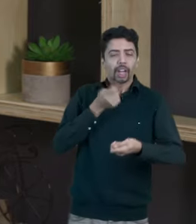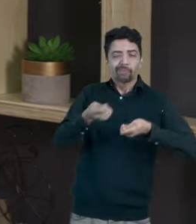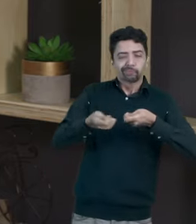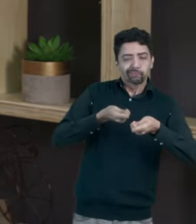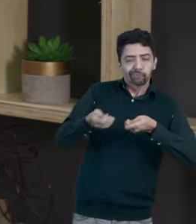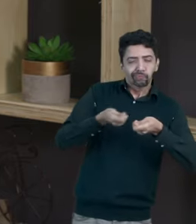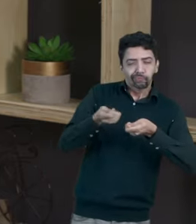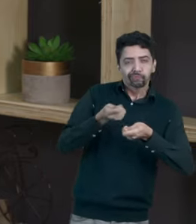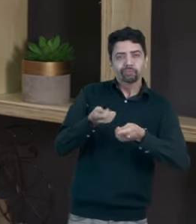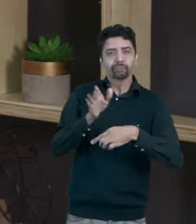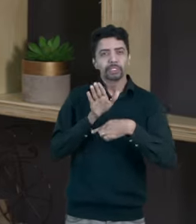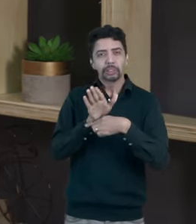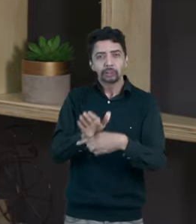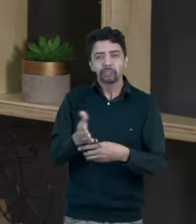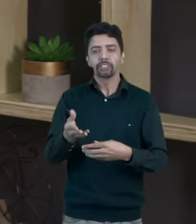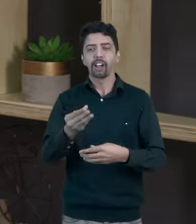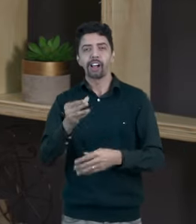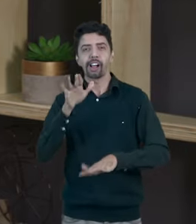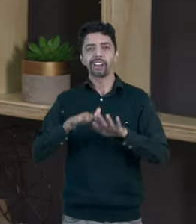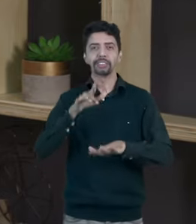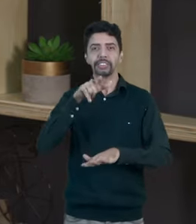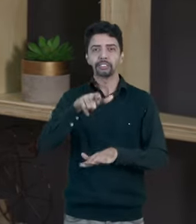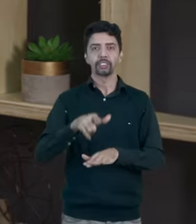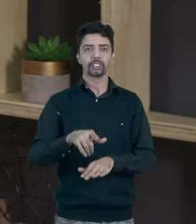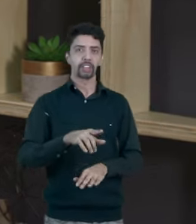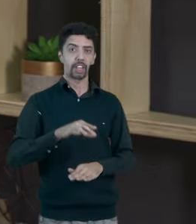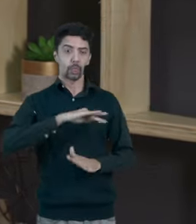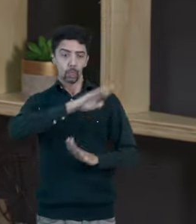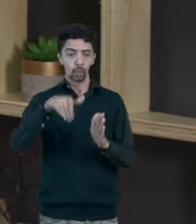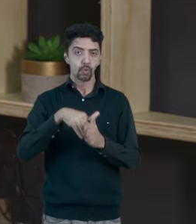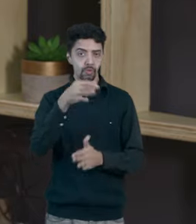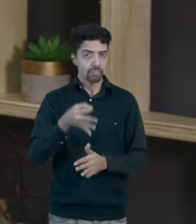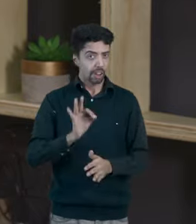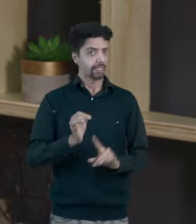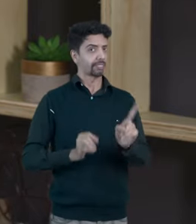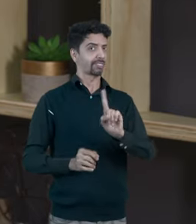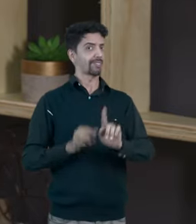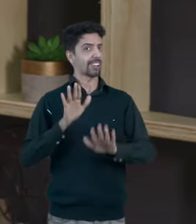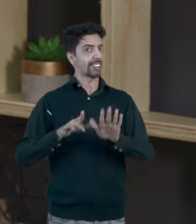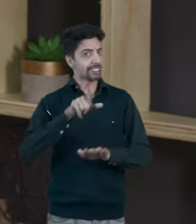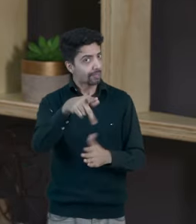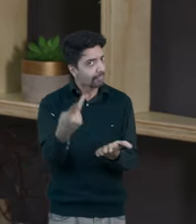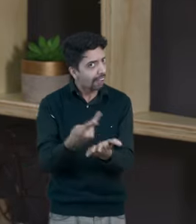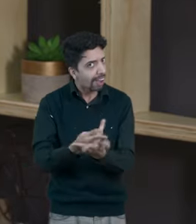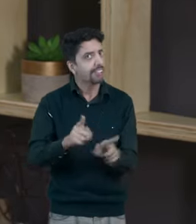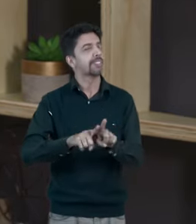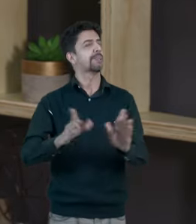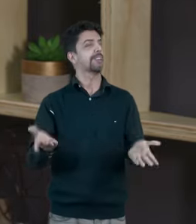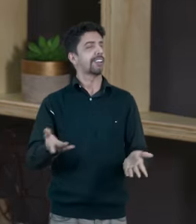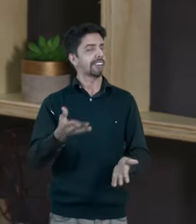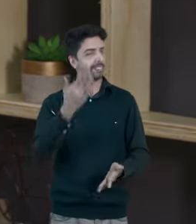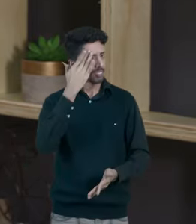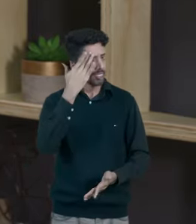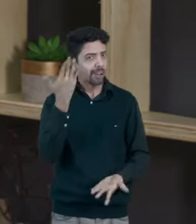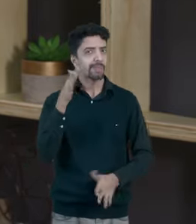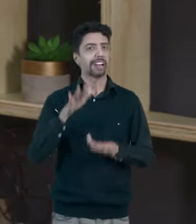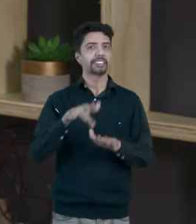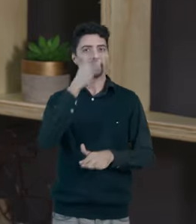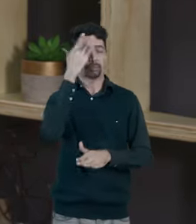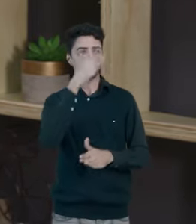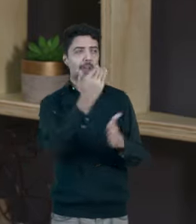vai buscar o verdadeiro direito porque nem sempre nossos consumidores estamos com todo esse direito também né vamos lá tem muitas pessoas